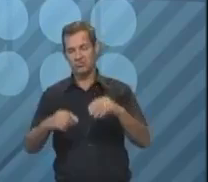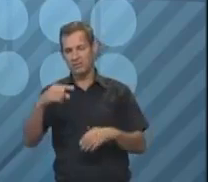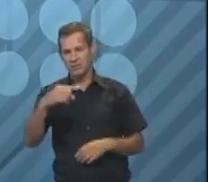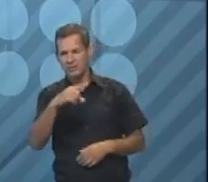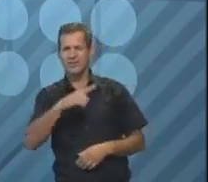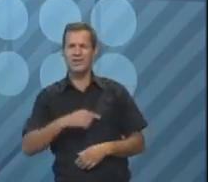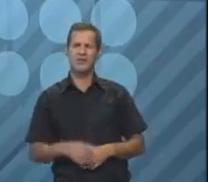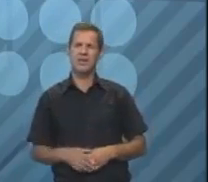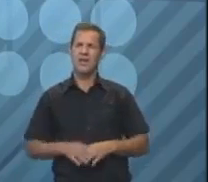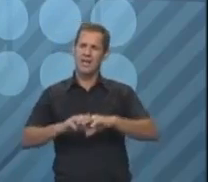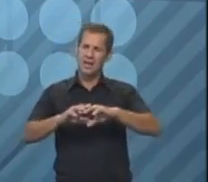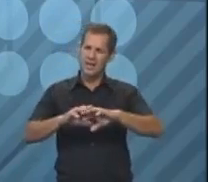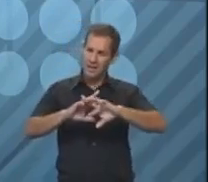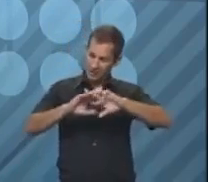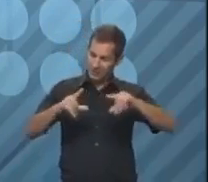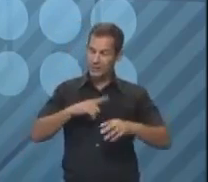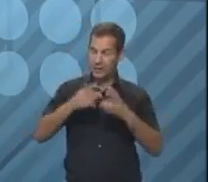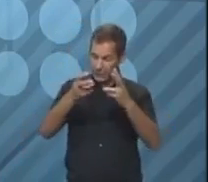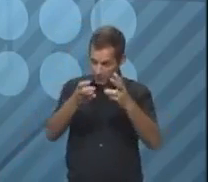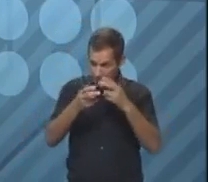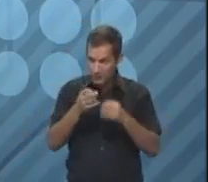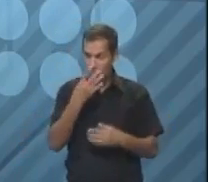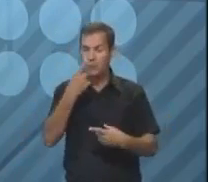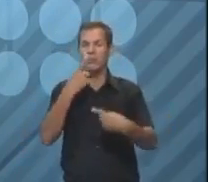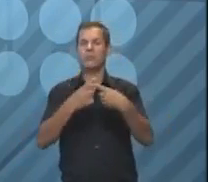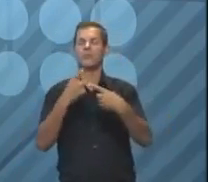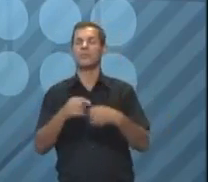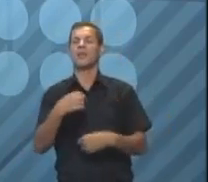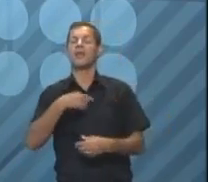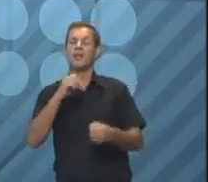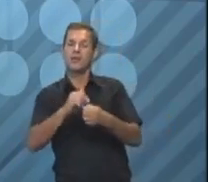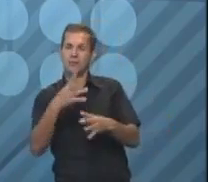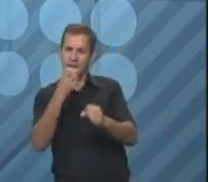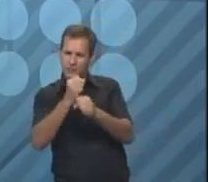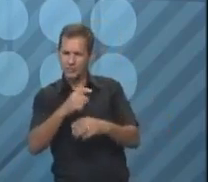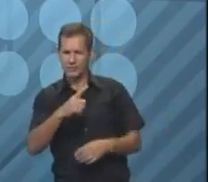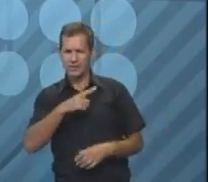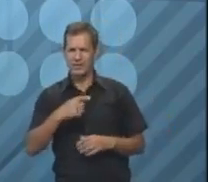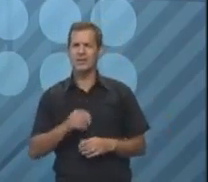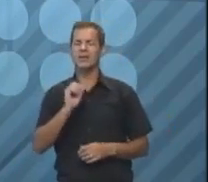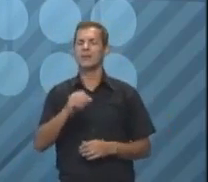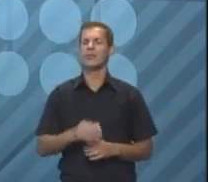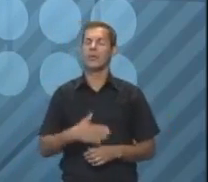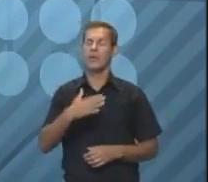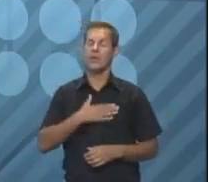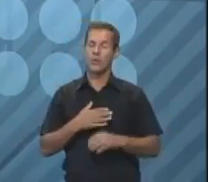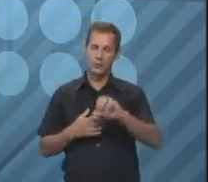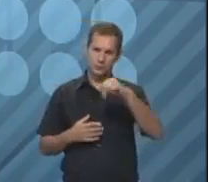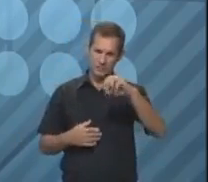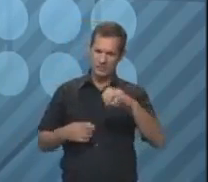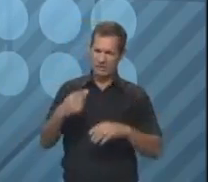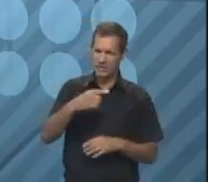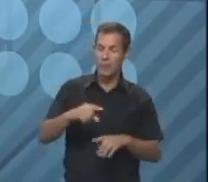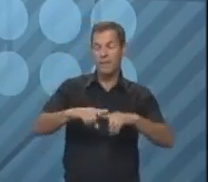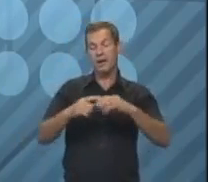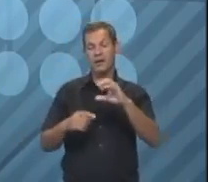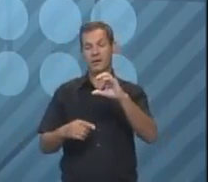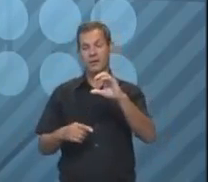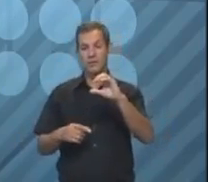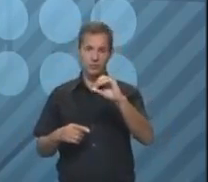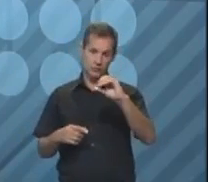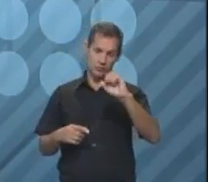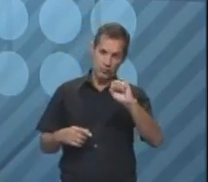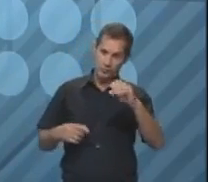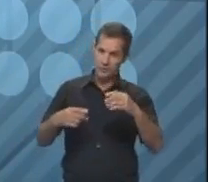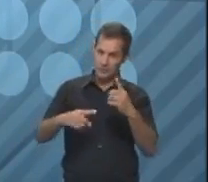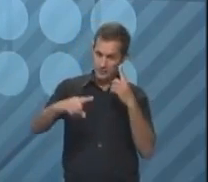tenho esses quadrantes. Então, você precisa se atentar a isso. Por quê? Eu fiz as contas e cheguei que o meu seno é negativo e o meu cosseno é